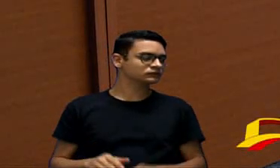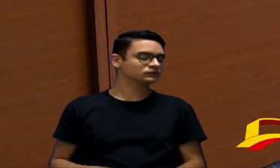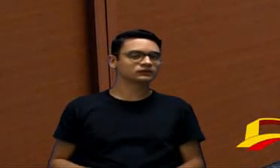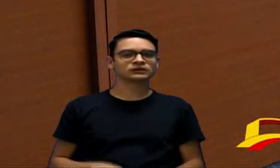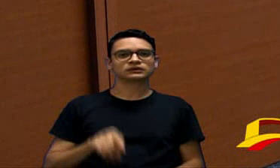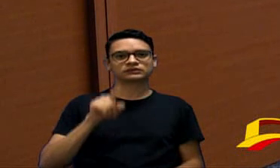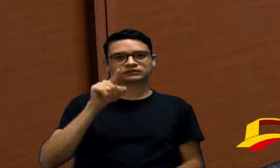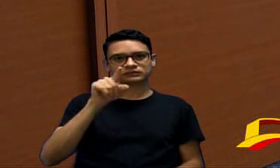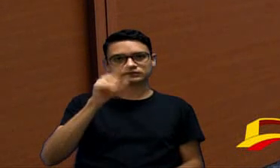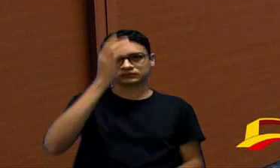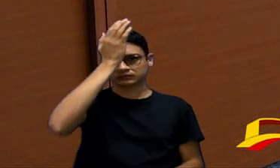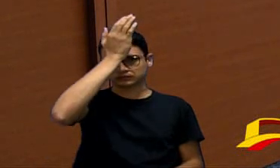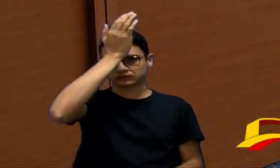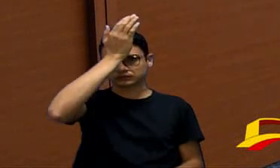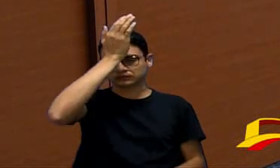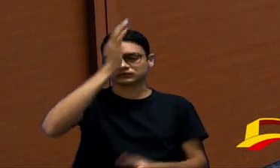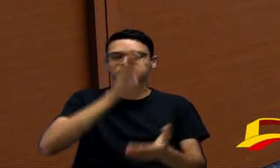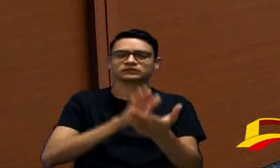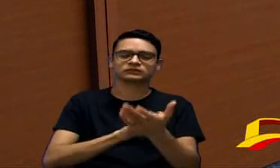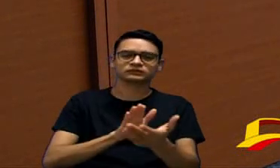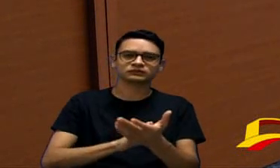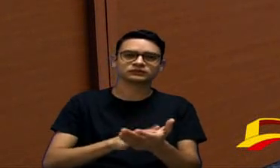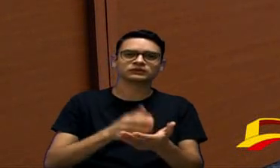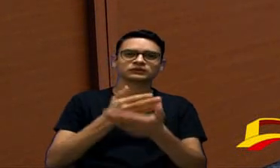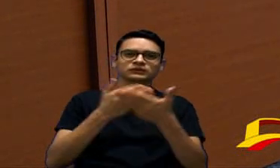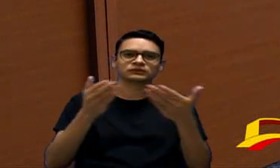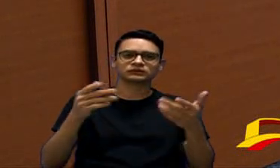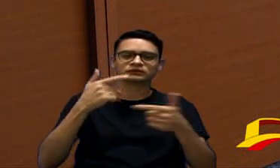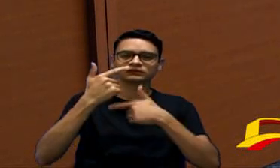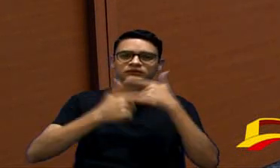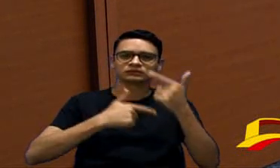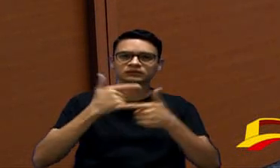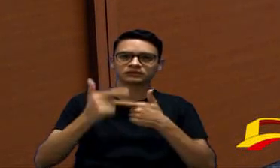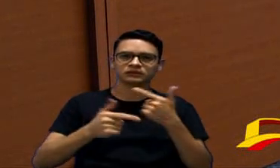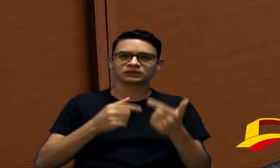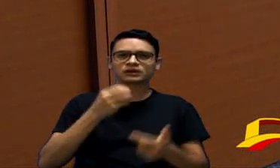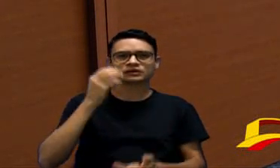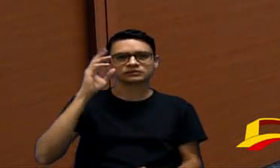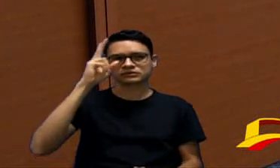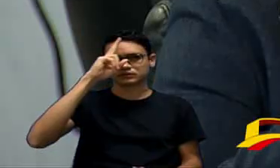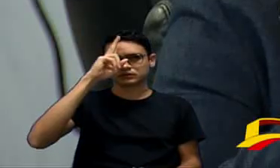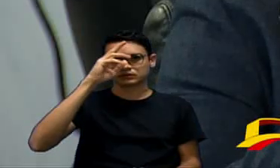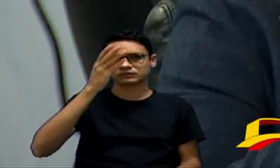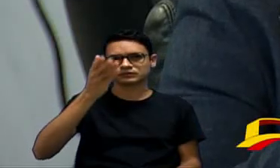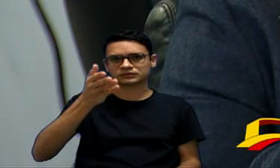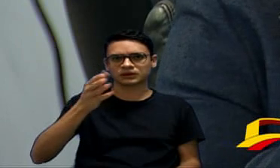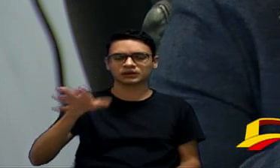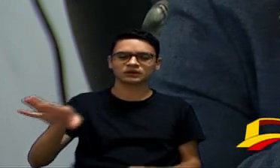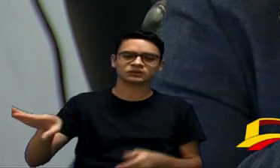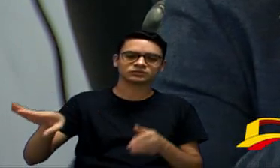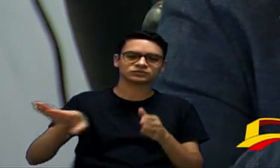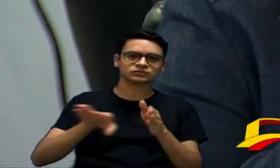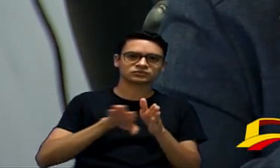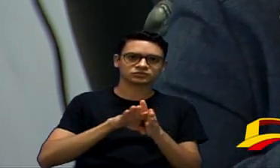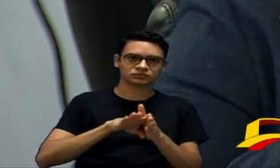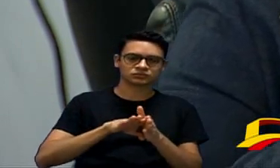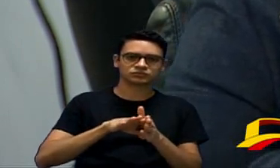Fábio Simoa, parabenizo. Eu sei que esse projeto teve sua incumbência, ele vem do executivo, mas é um